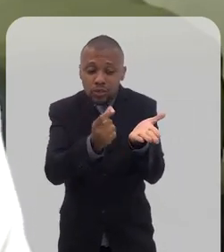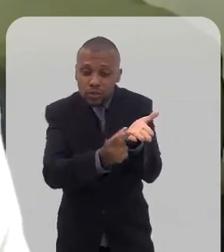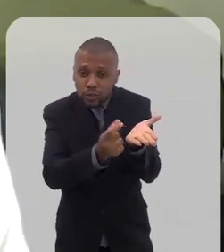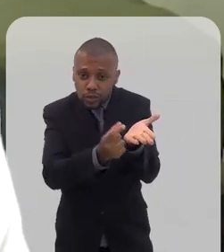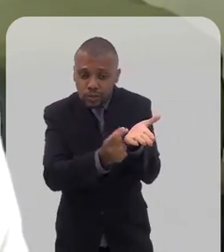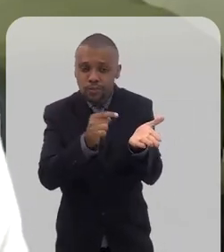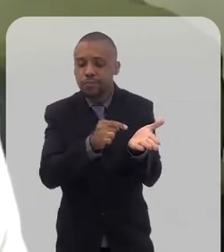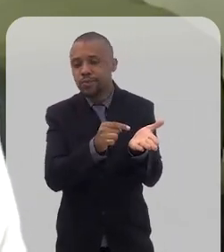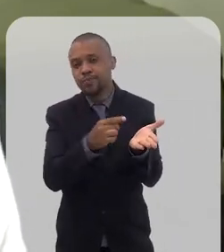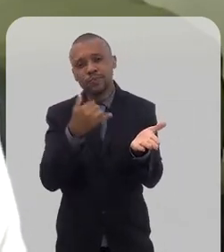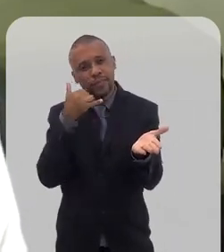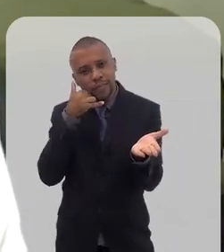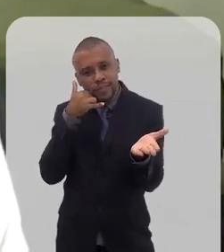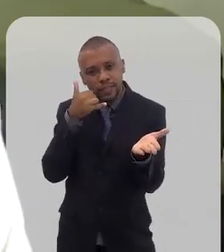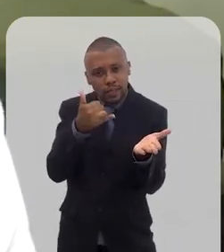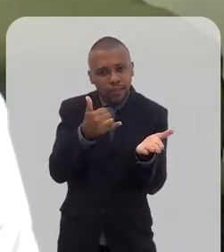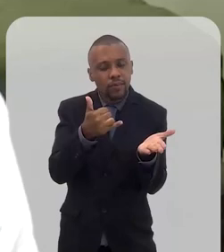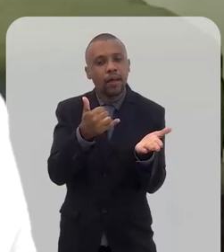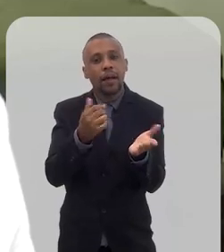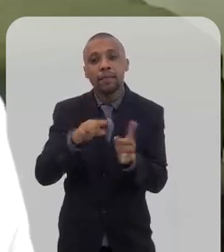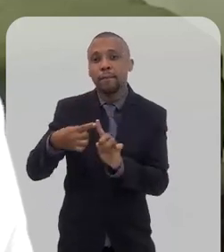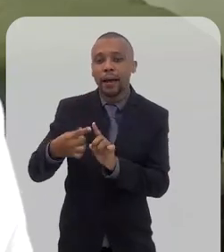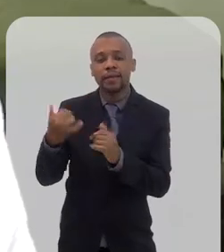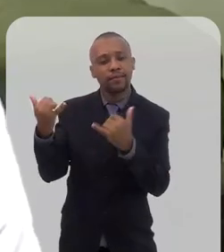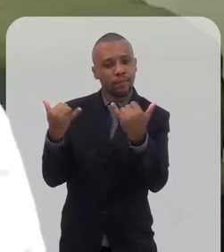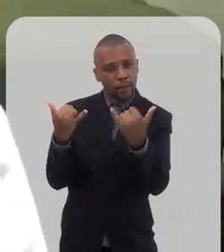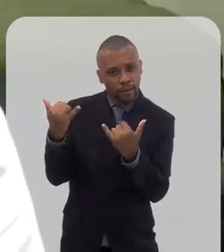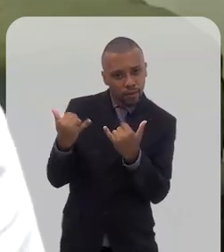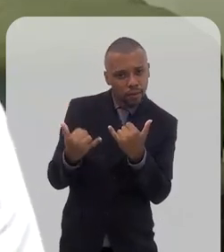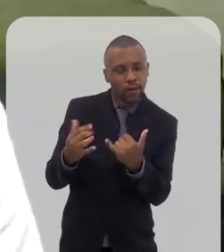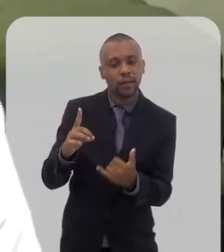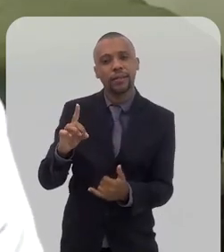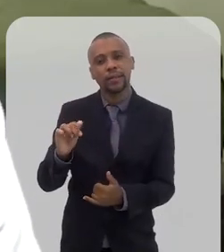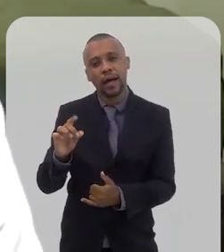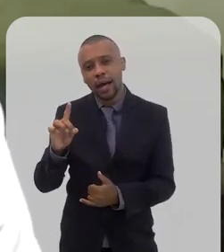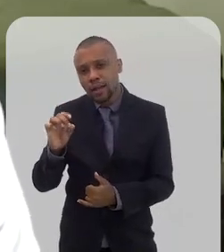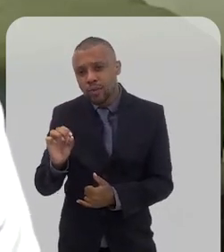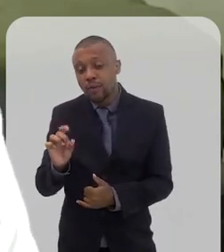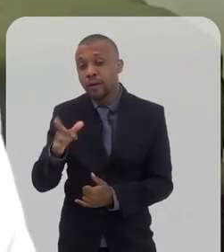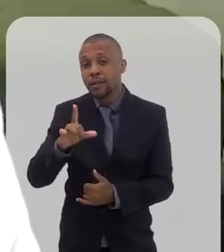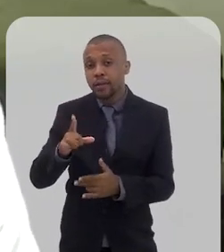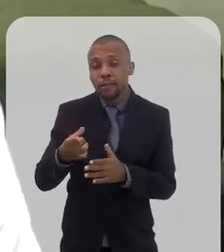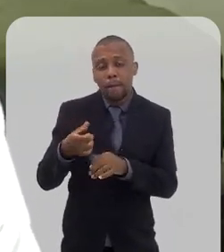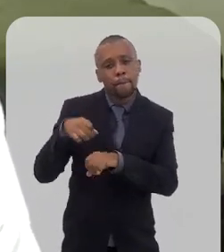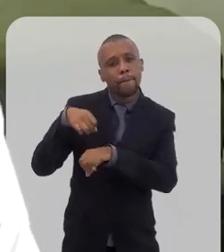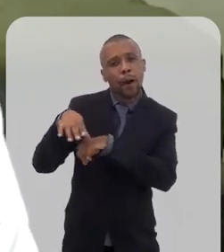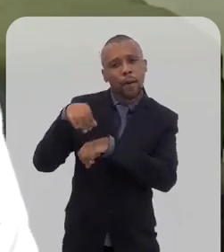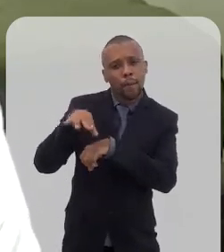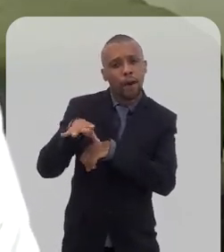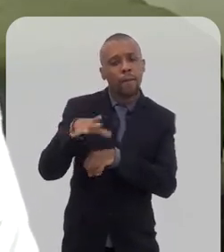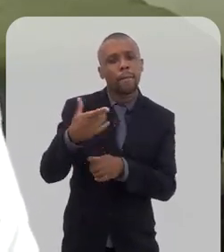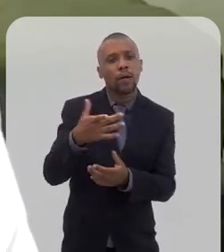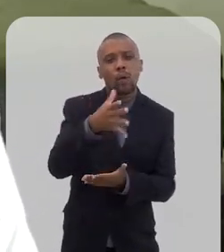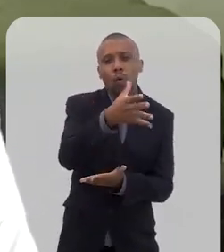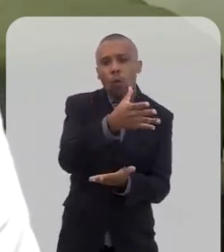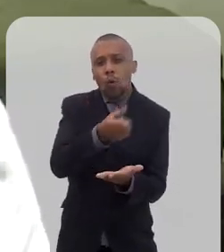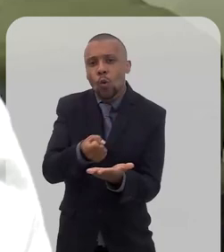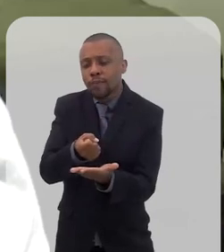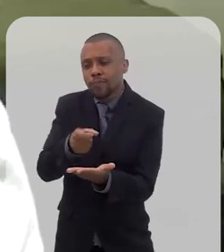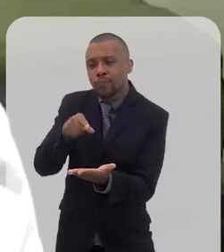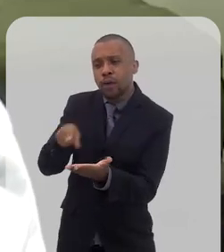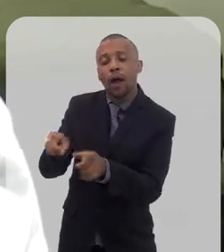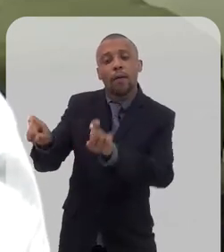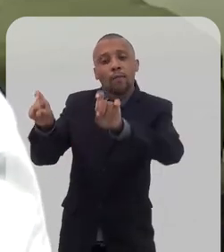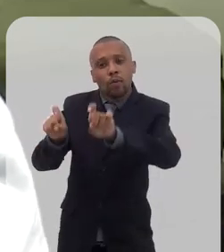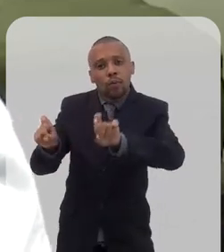chips com telefonia e dados, para fazer a transmissão dos dados em tempo real para o servidor do IBGE,